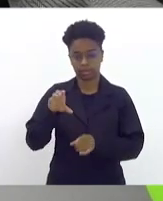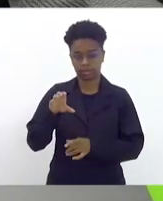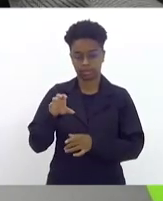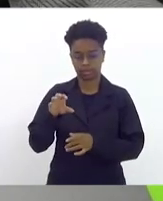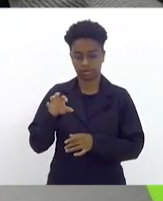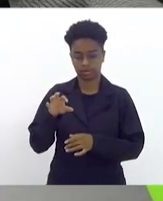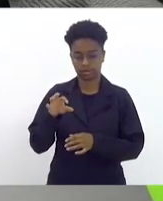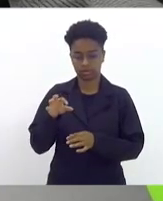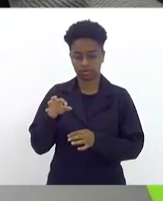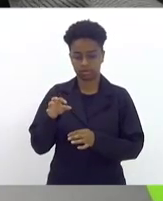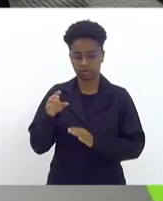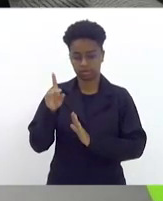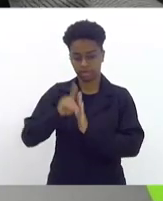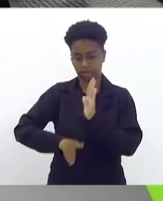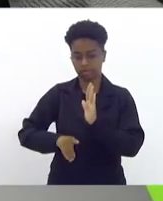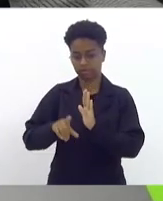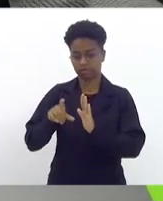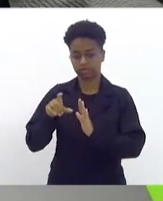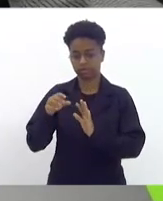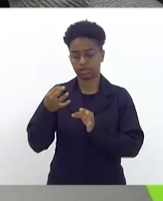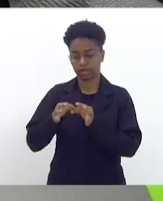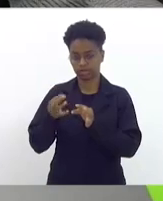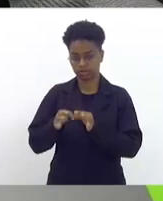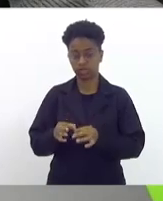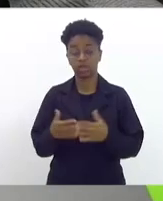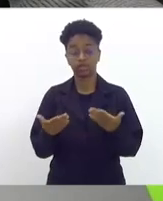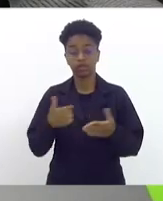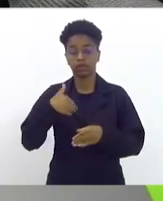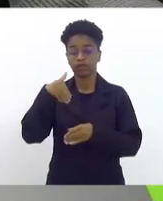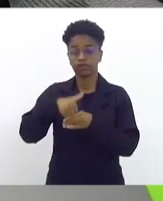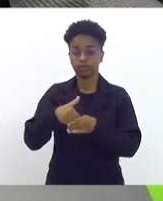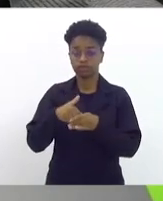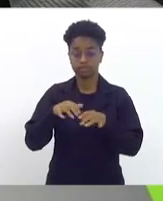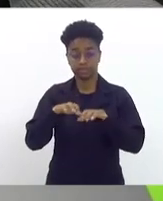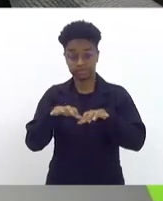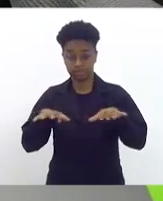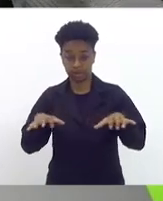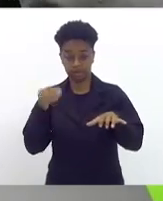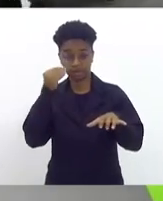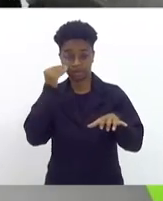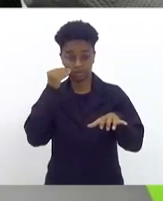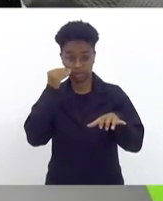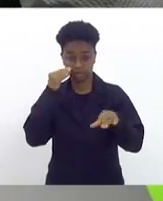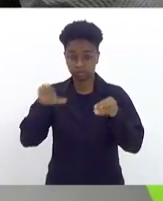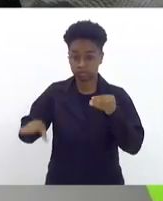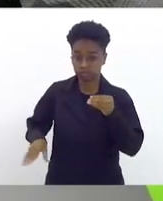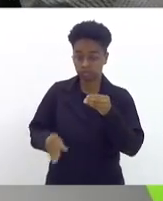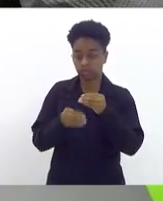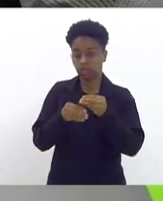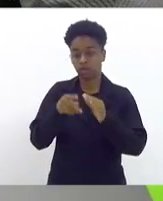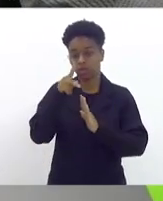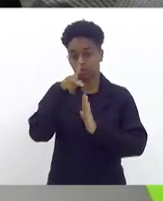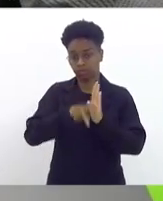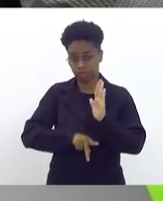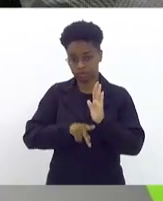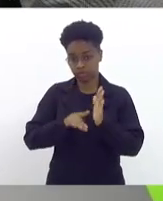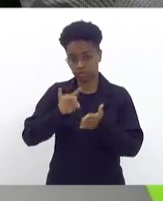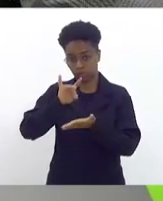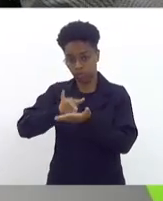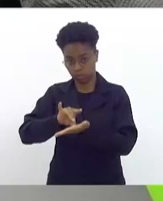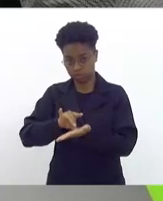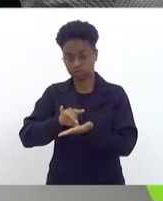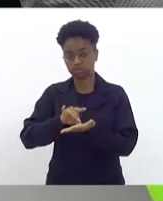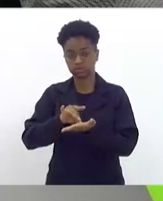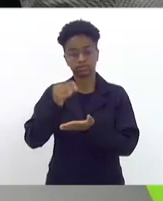apenas pelo pix e eu fiz esse voto em separado para incluir no projeto no original